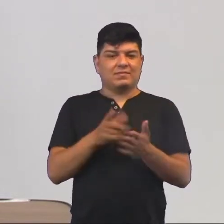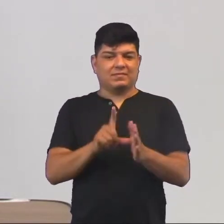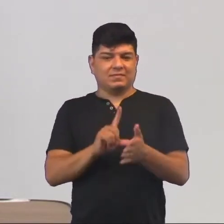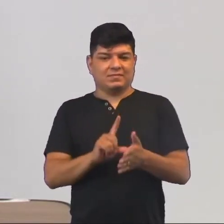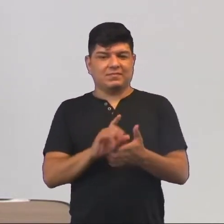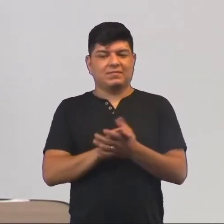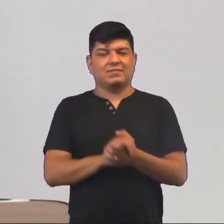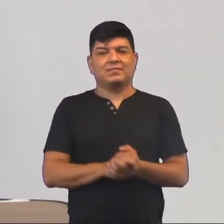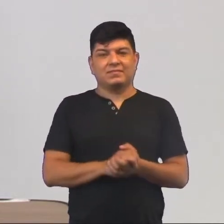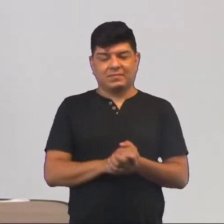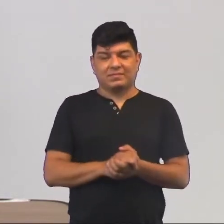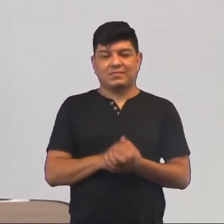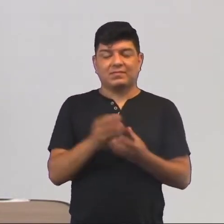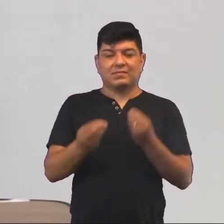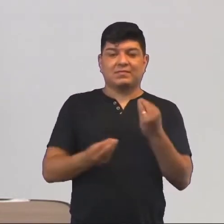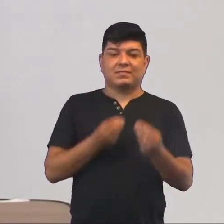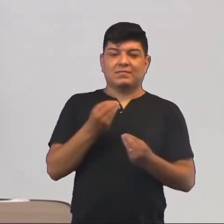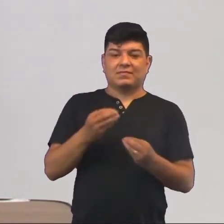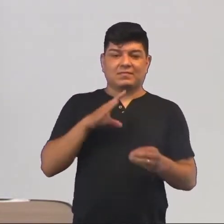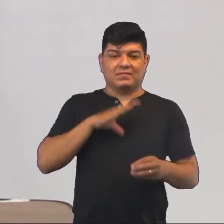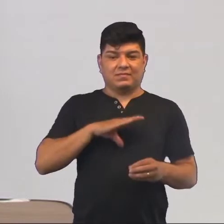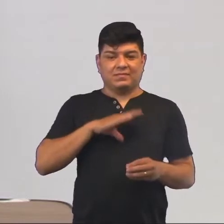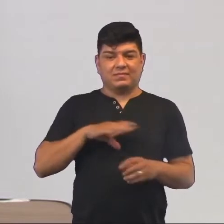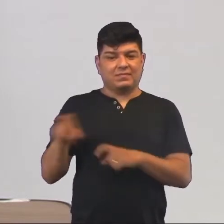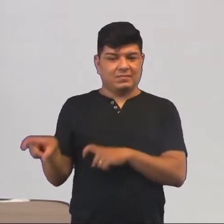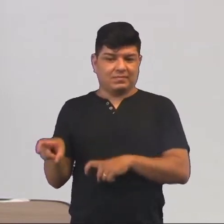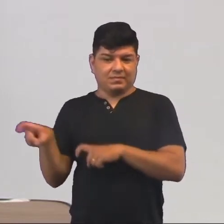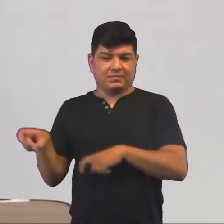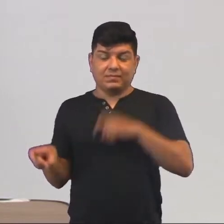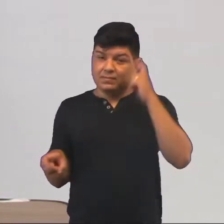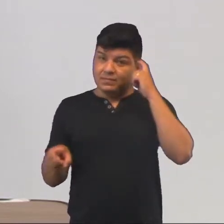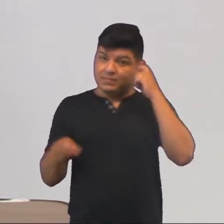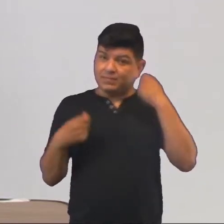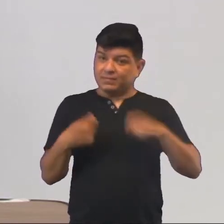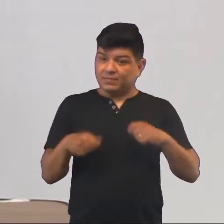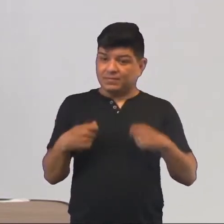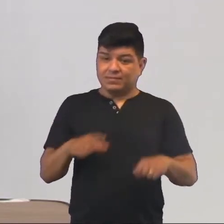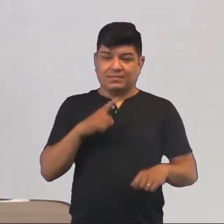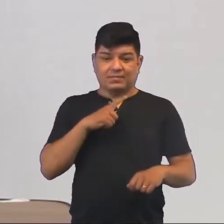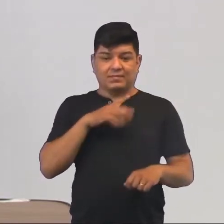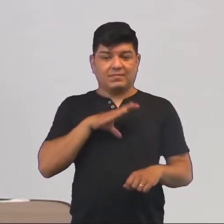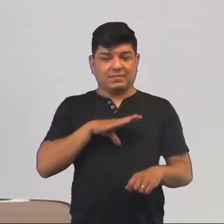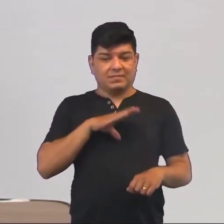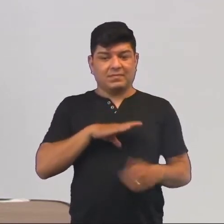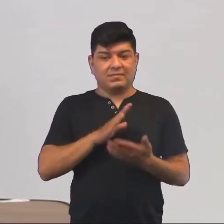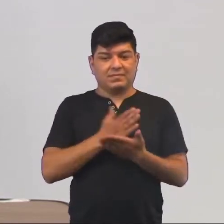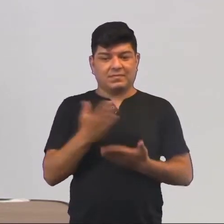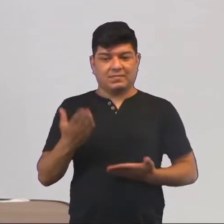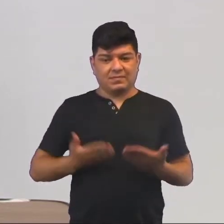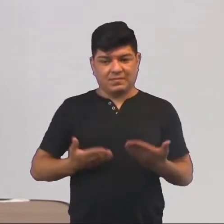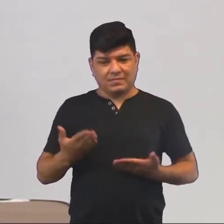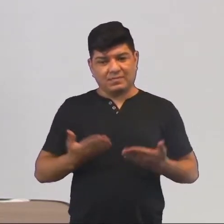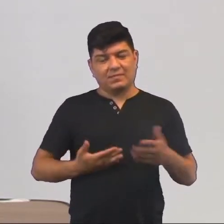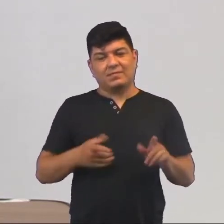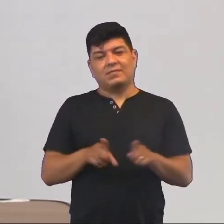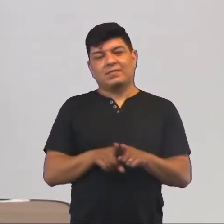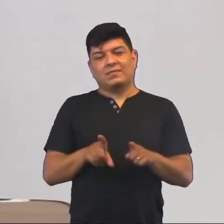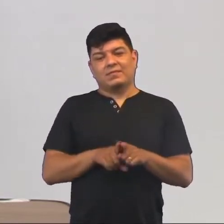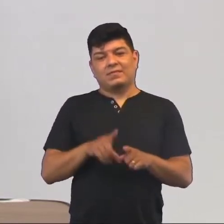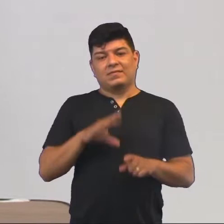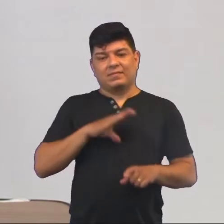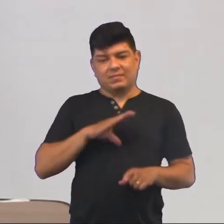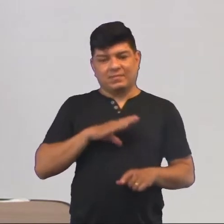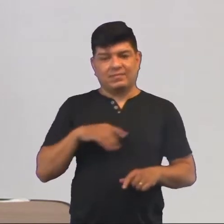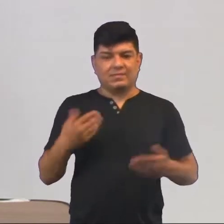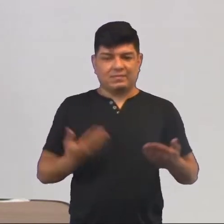anterior. Tá? Como o campo é necessário, ele precisa de algumas coisas que existem na cidade, alguns serviços também, e